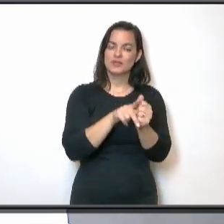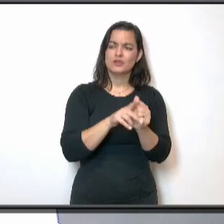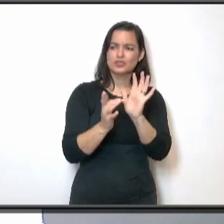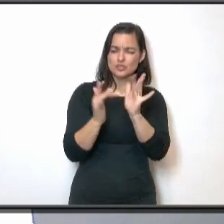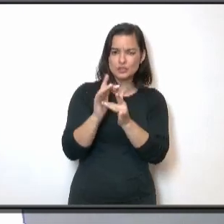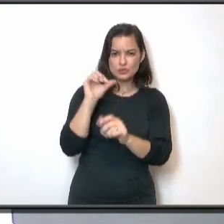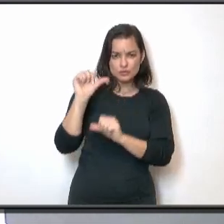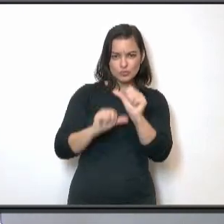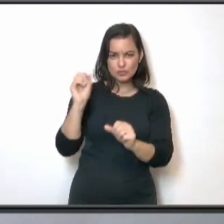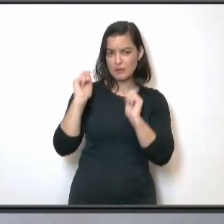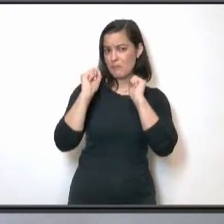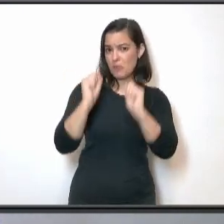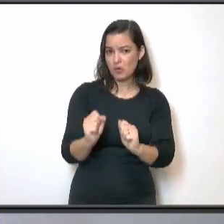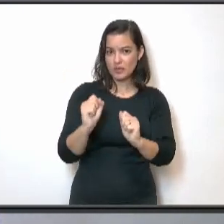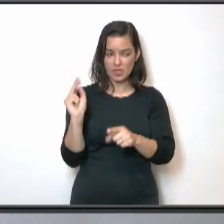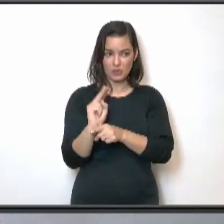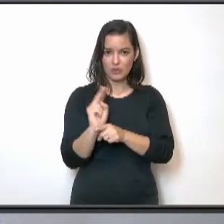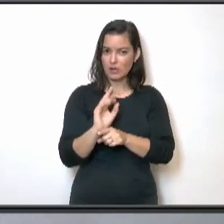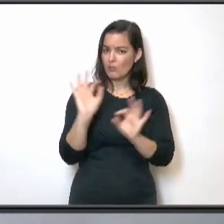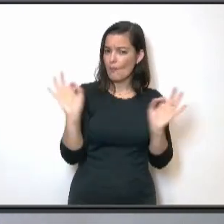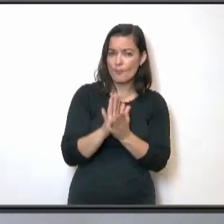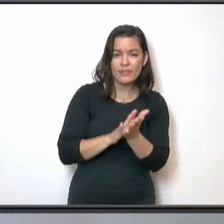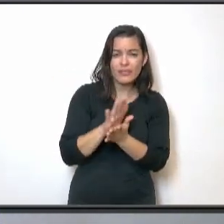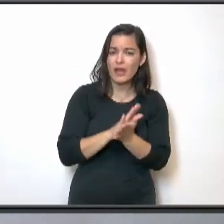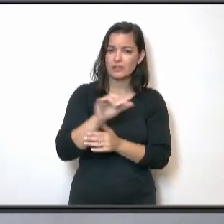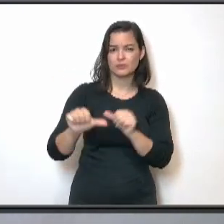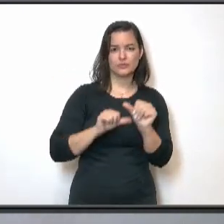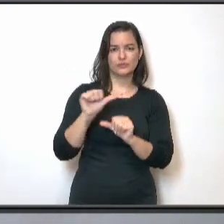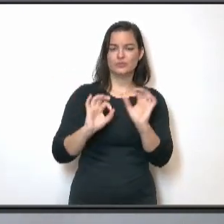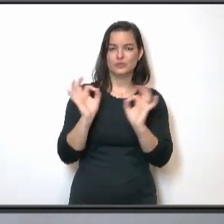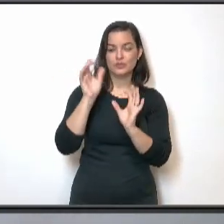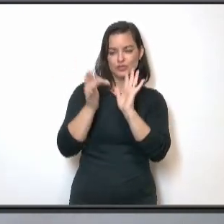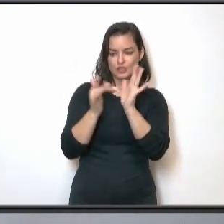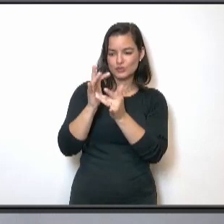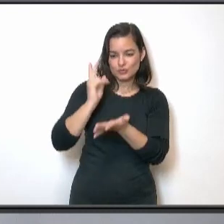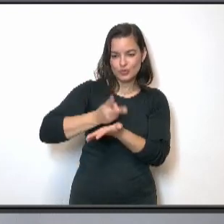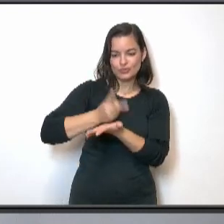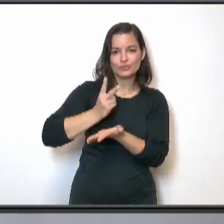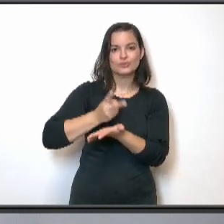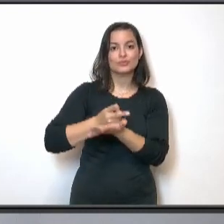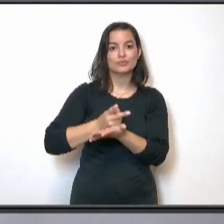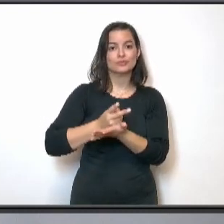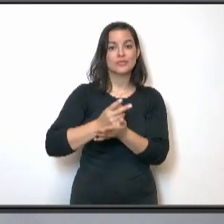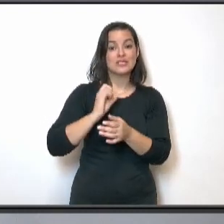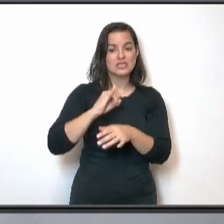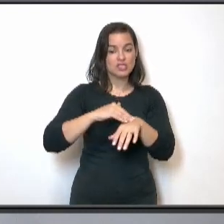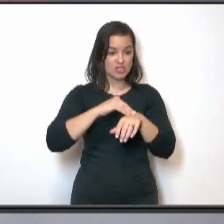Jesus não havia mudado o seu cuidado, Jesus não havia mudado o seu chamado para com a vida dele. E ele